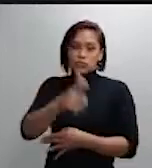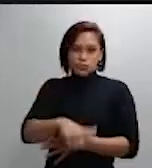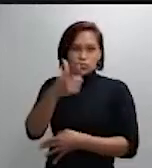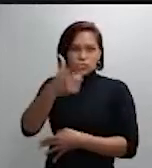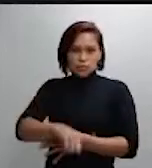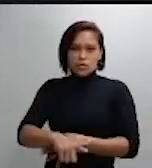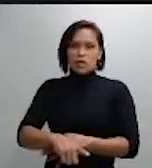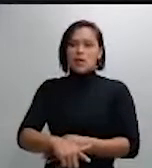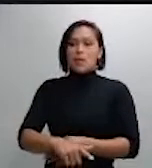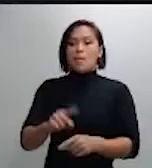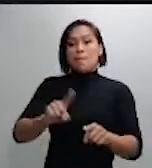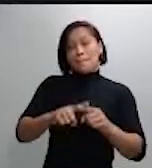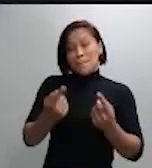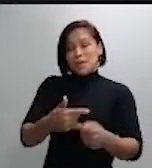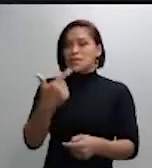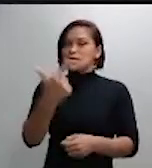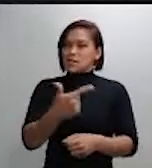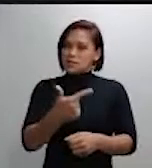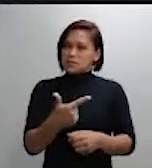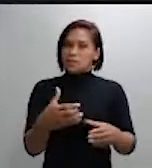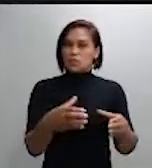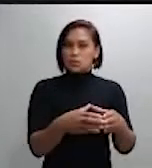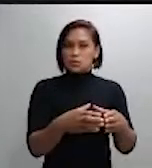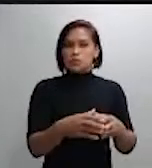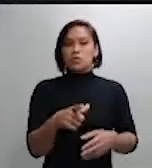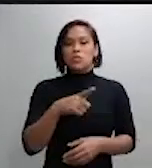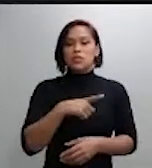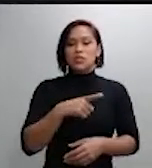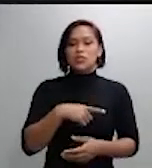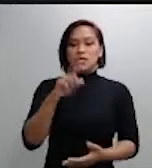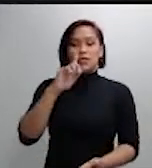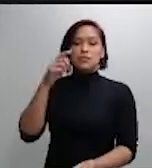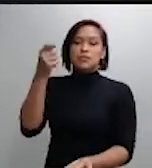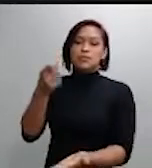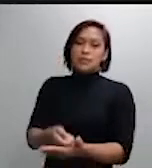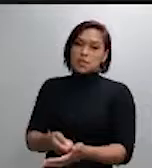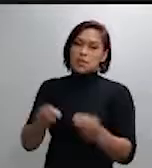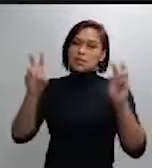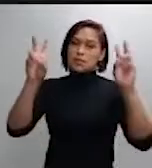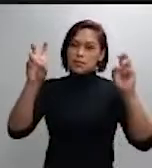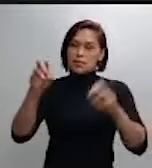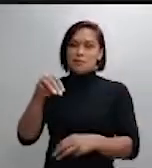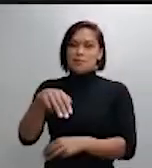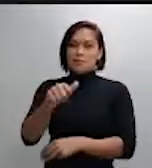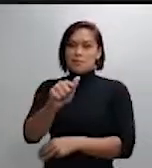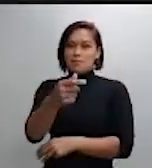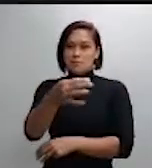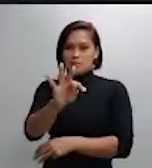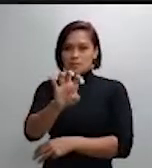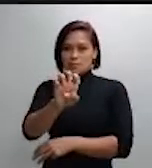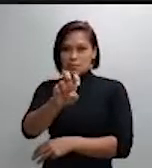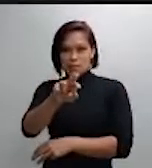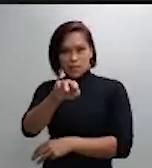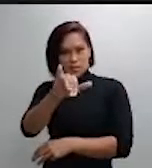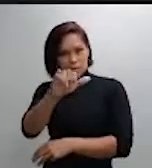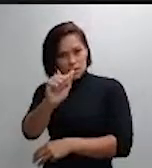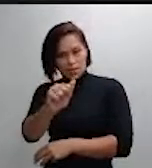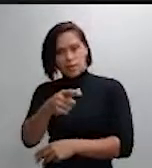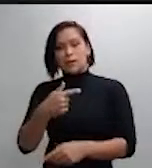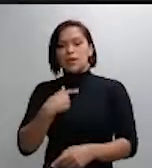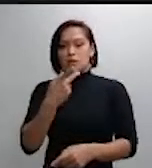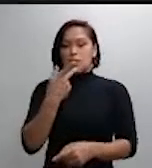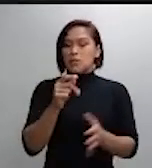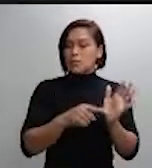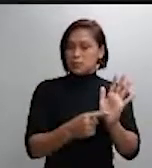haja decisão acerca da matéria, como irei, mas não em sistema de recurso repetitivo, como irei